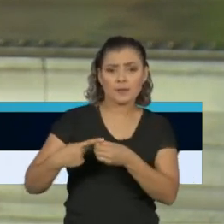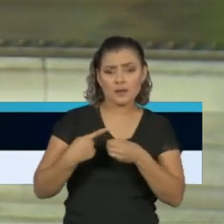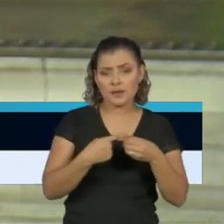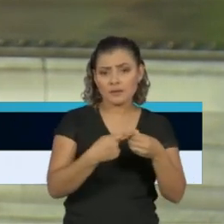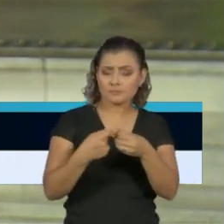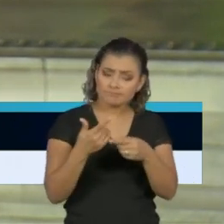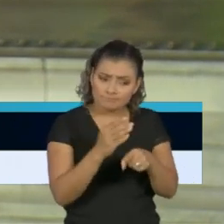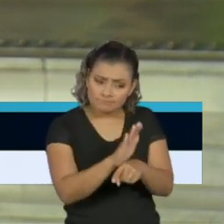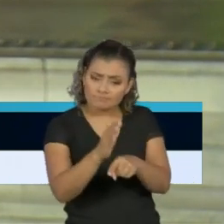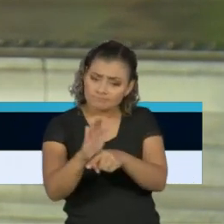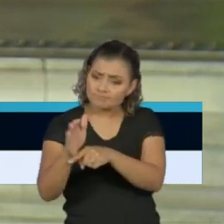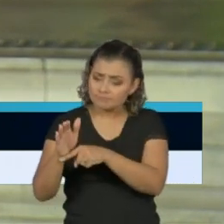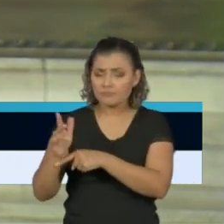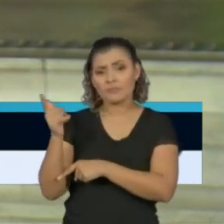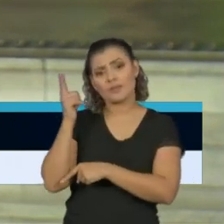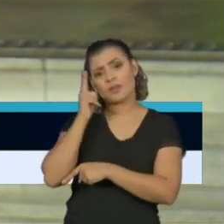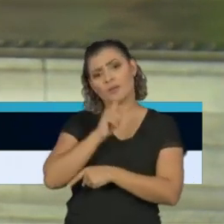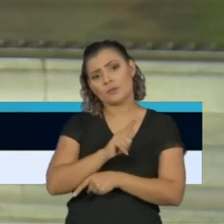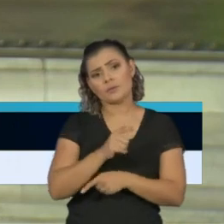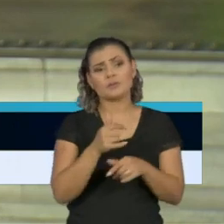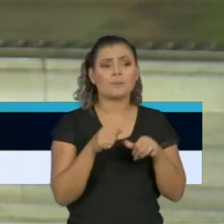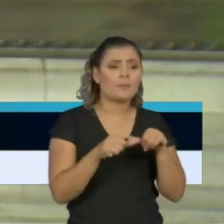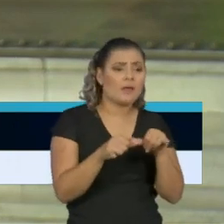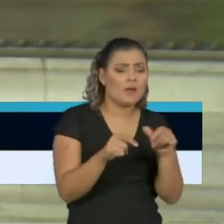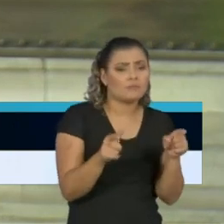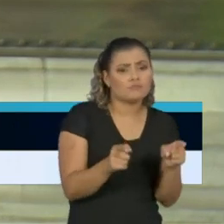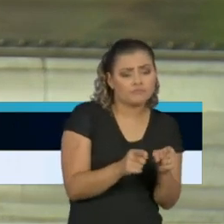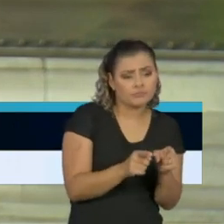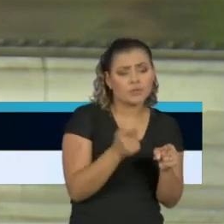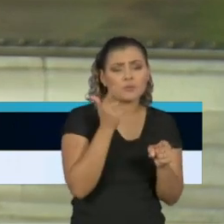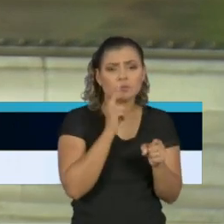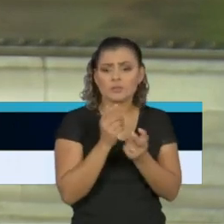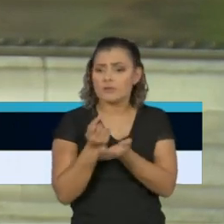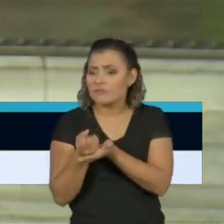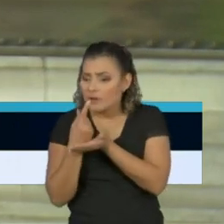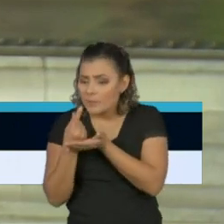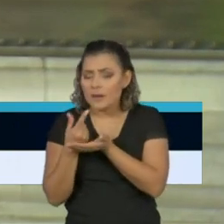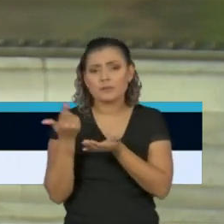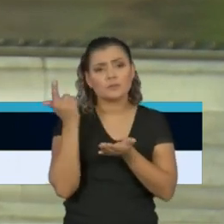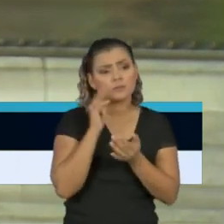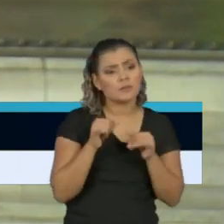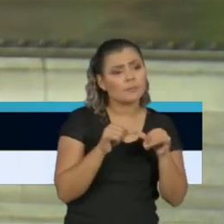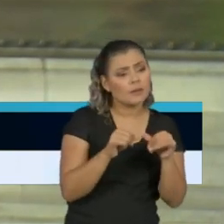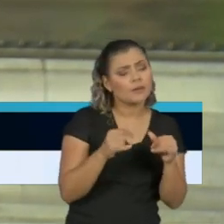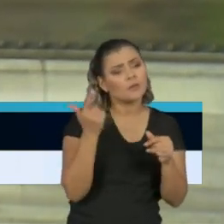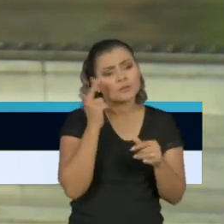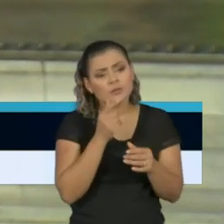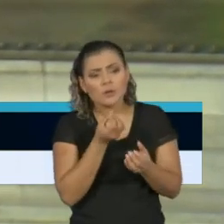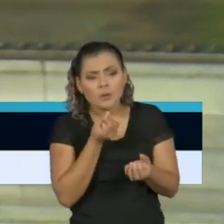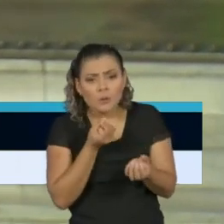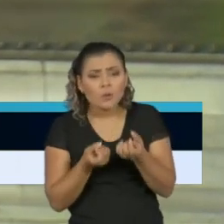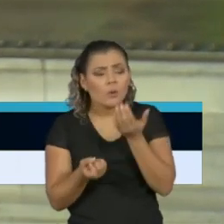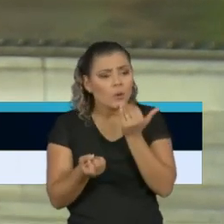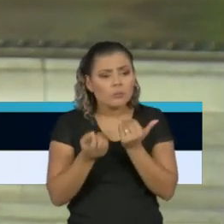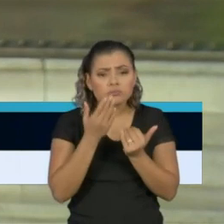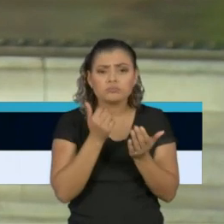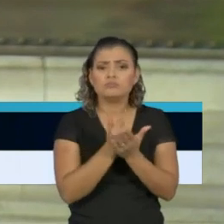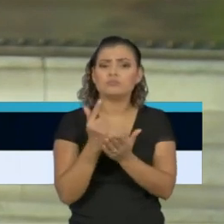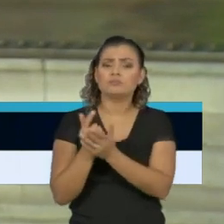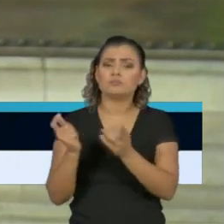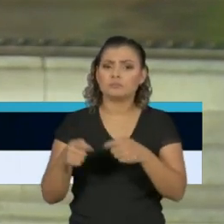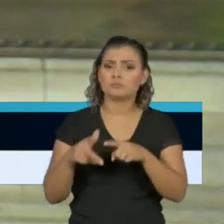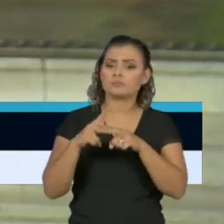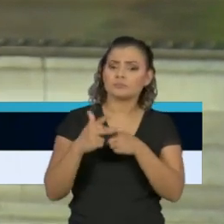que você tenha ainda abastecimento, o pequeno mercado, a farmácia, o supermercado, a oficina, a